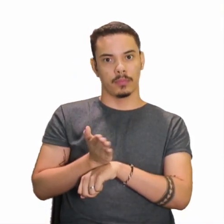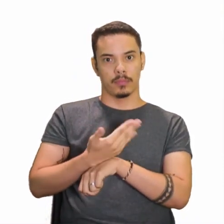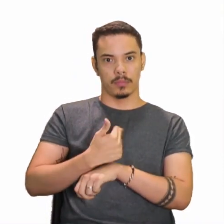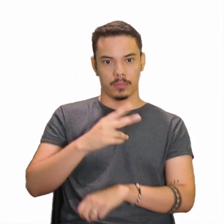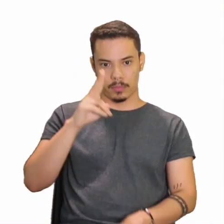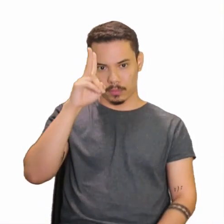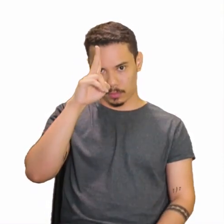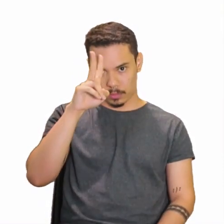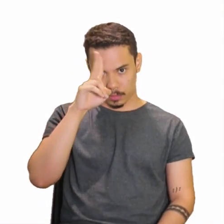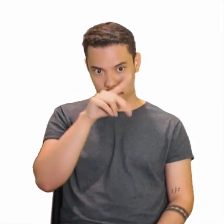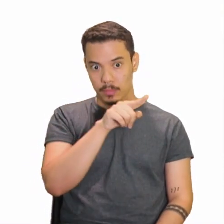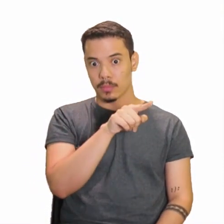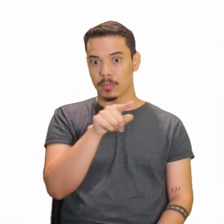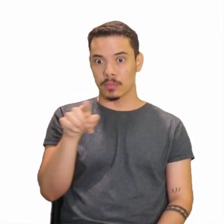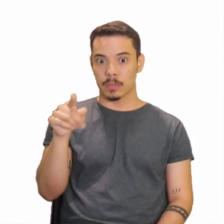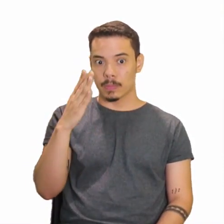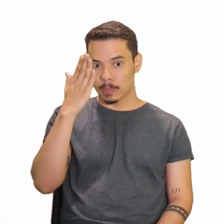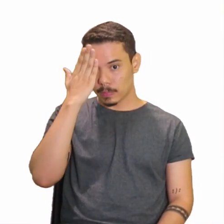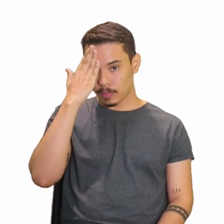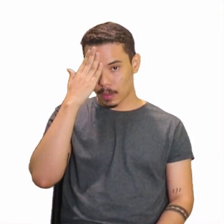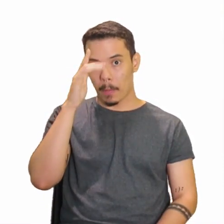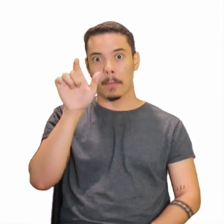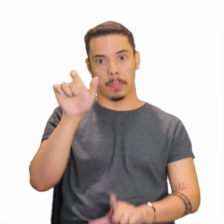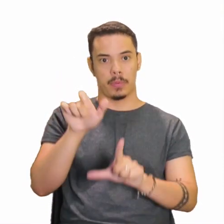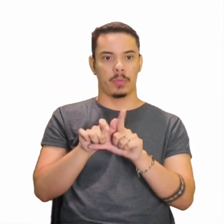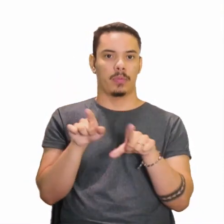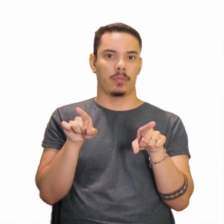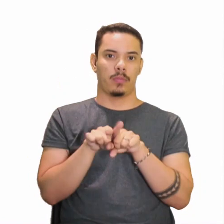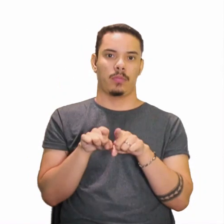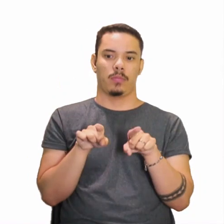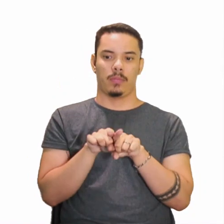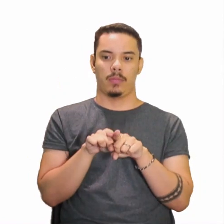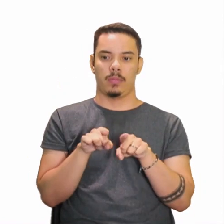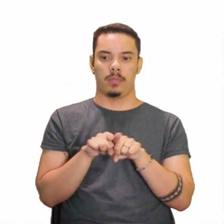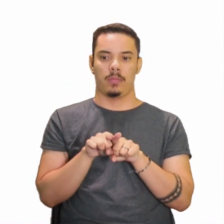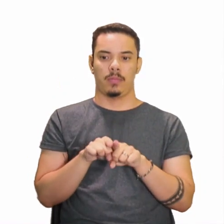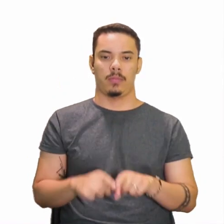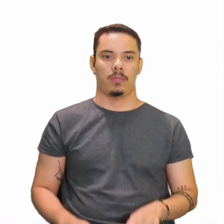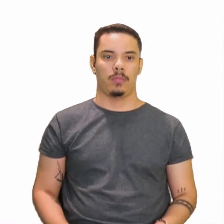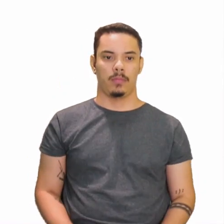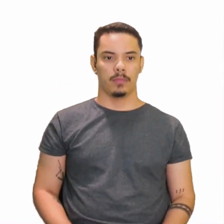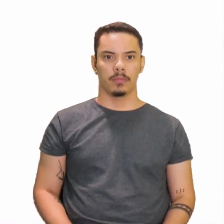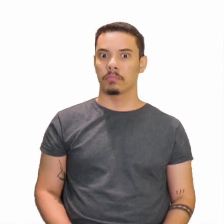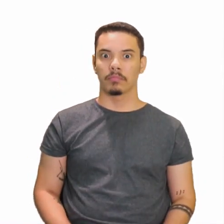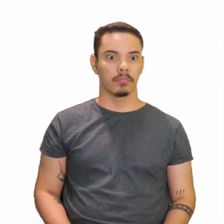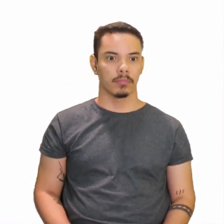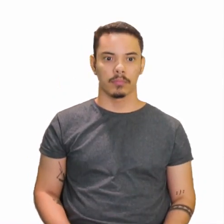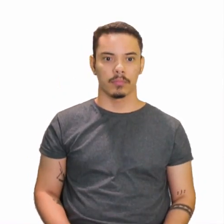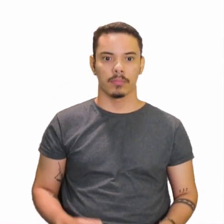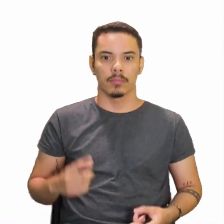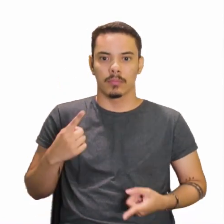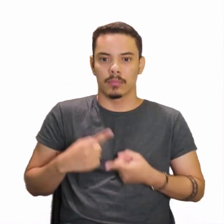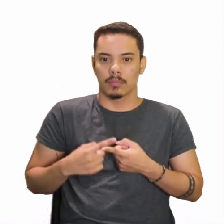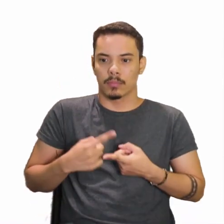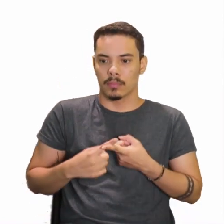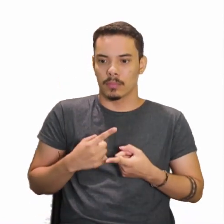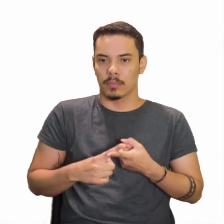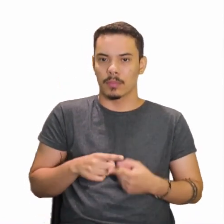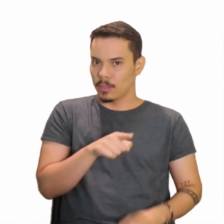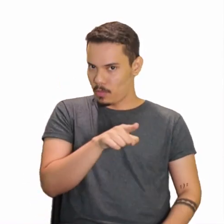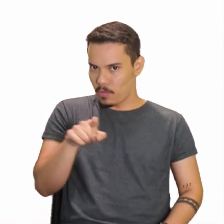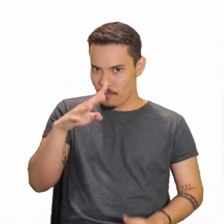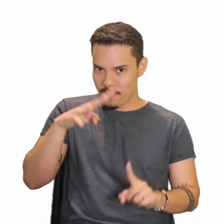em quadrinho da Mônica. Desse personagem, do personagem, né? Que você Cascão. já sabe, do Cascão. Por que será Cascão? Quem aí é